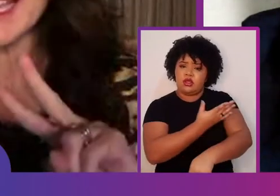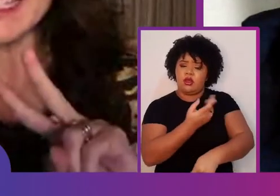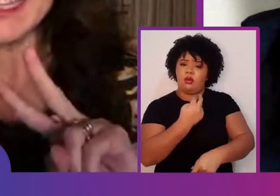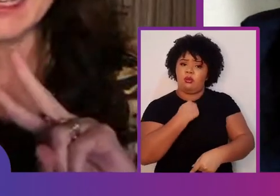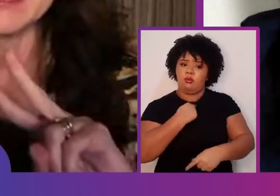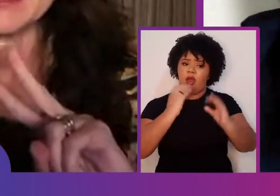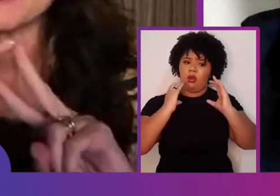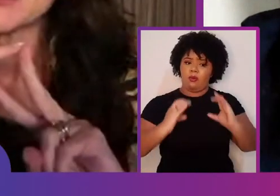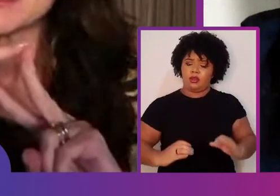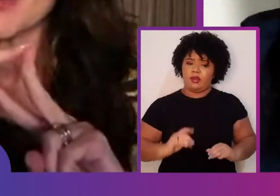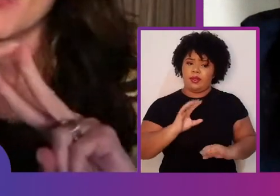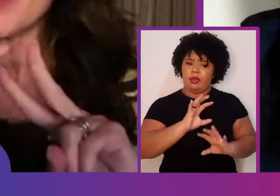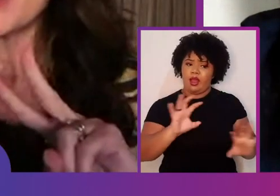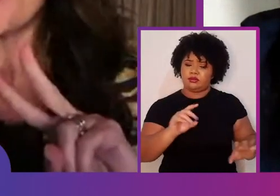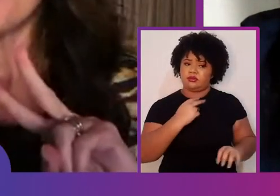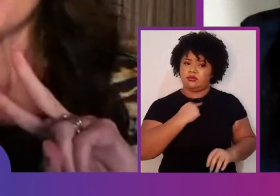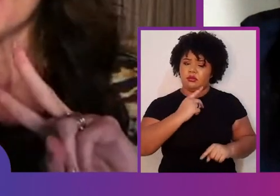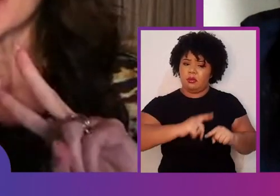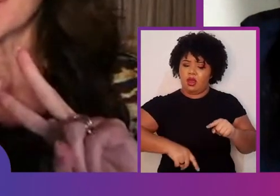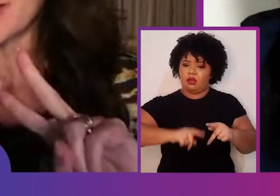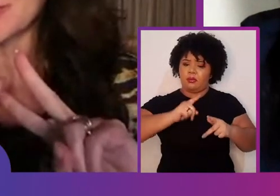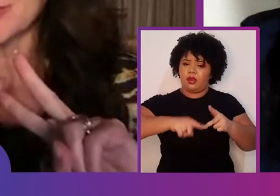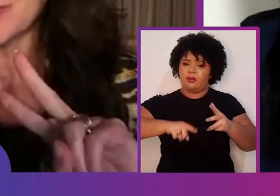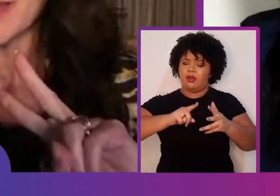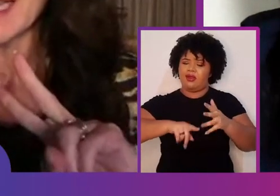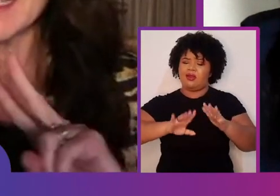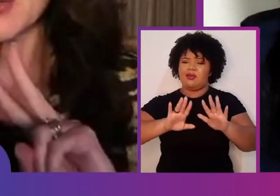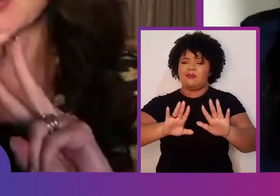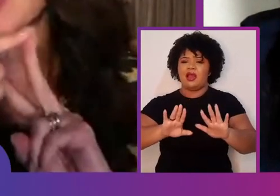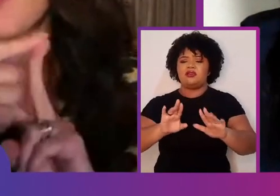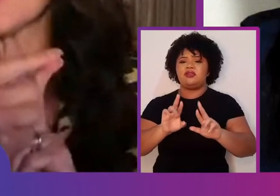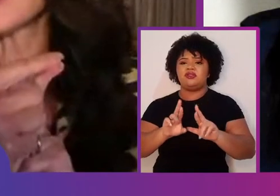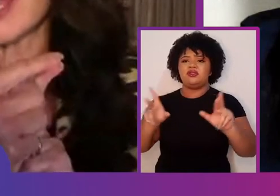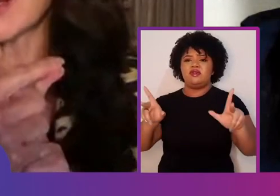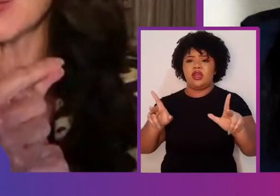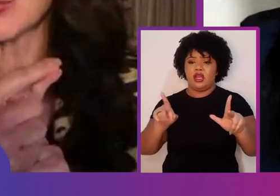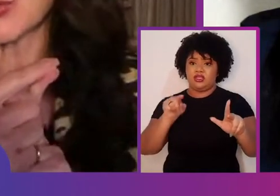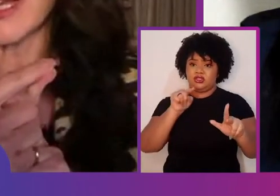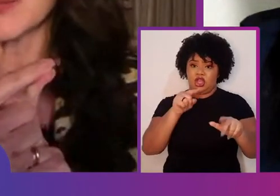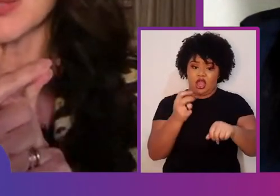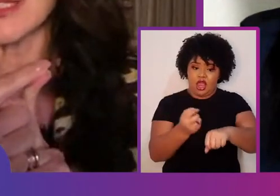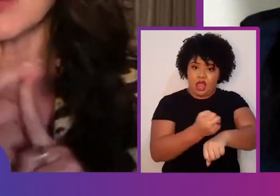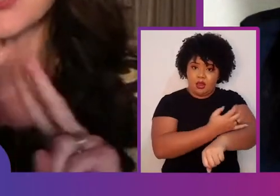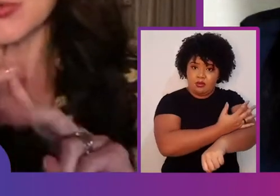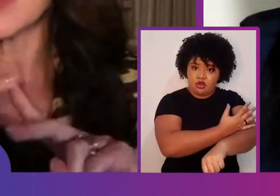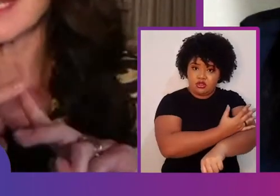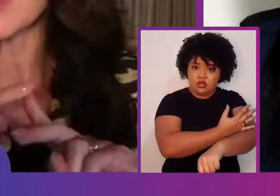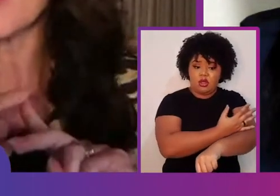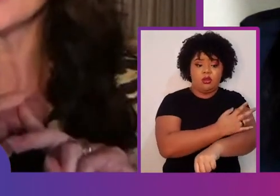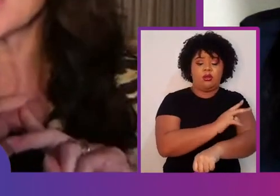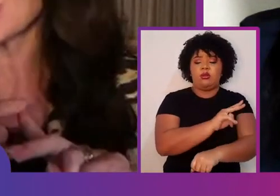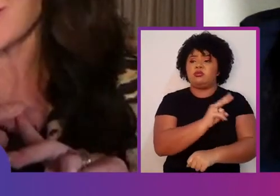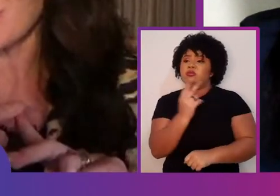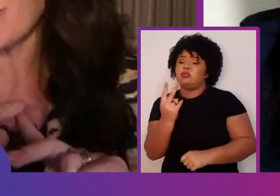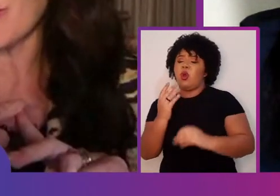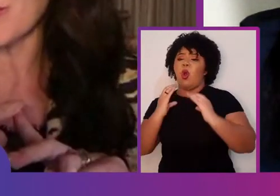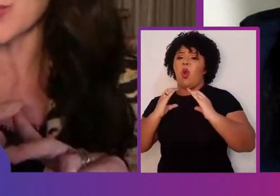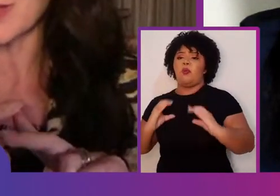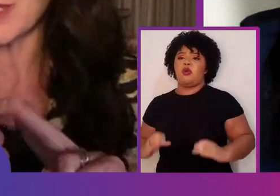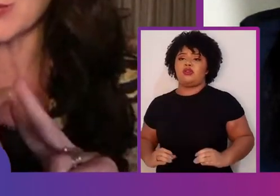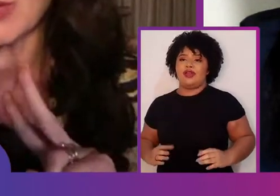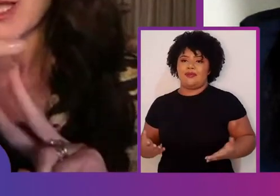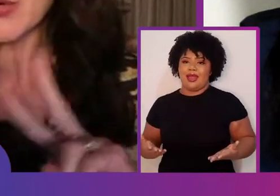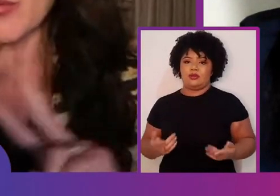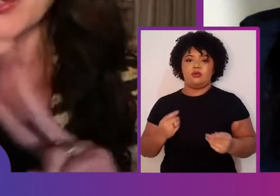Qual a diferença entre emoção e comportamento? Se a gente não consegue controlar a emoção, a gente consegue controlar